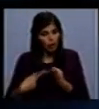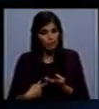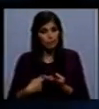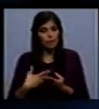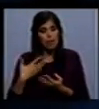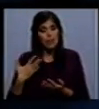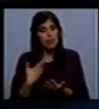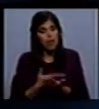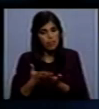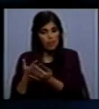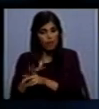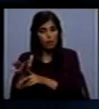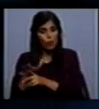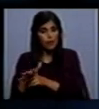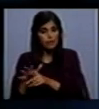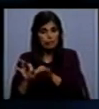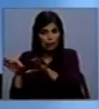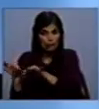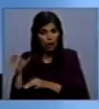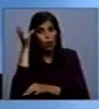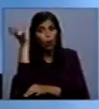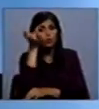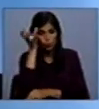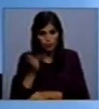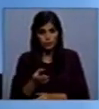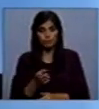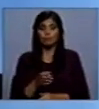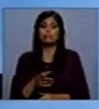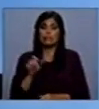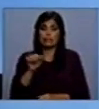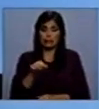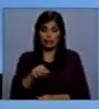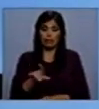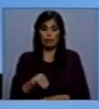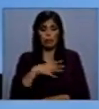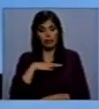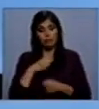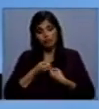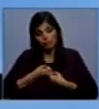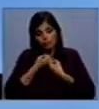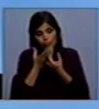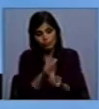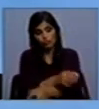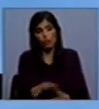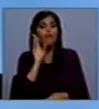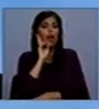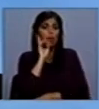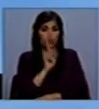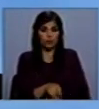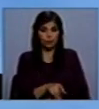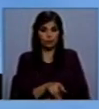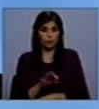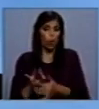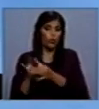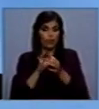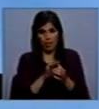culturais com música exatamente pois cremos no fundo também é passar para os mais pequenos esses valores da da unidade